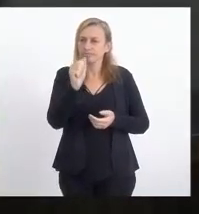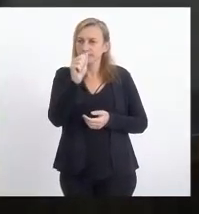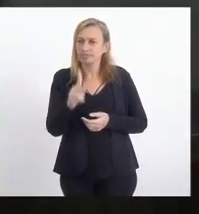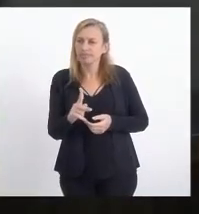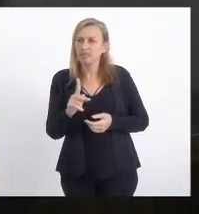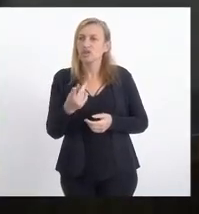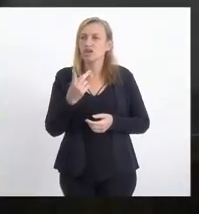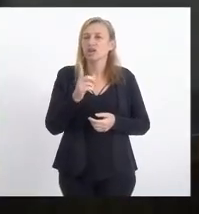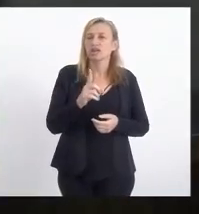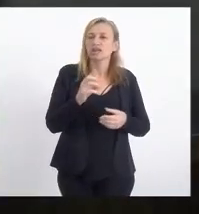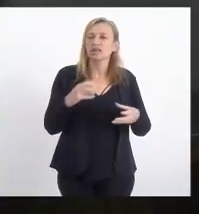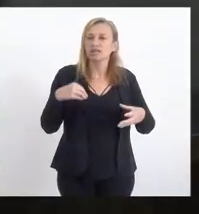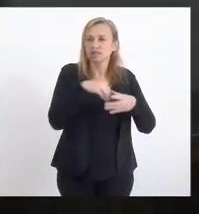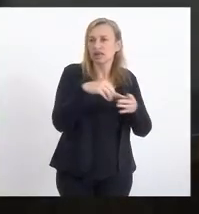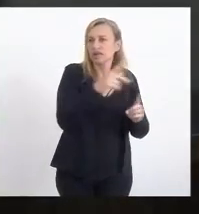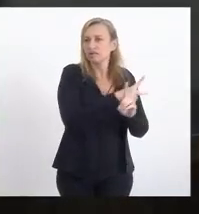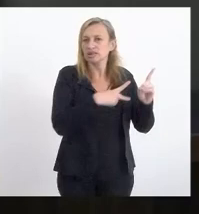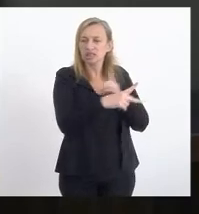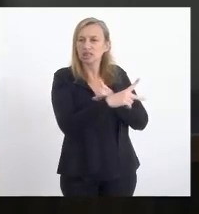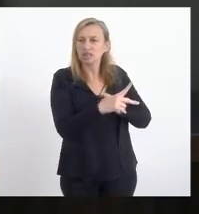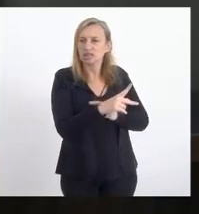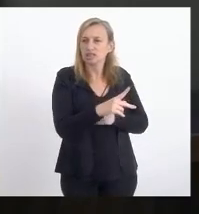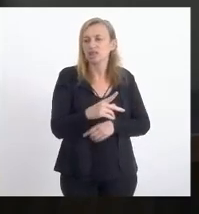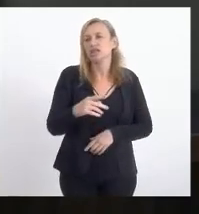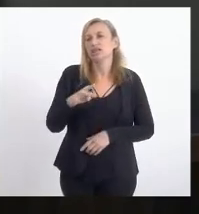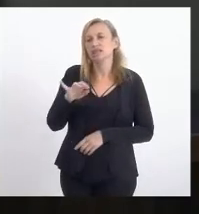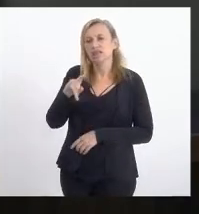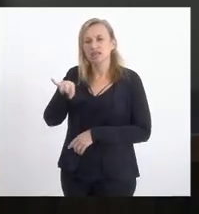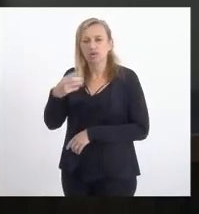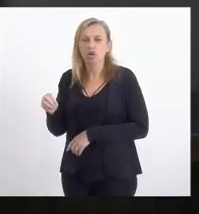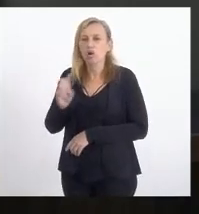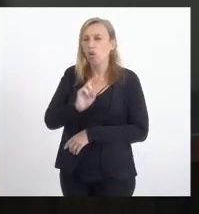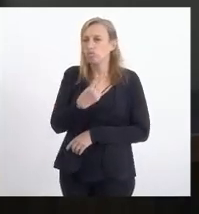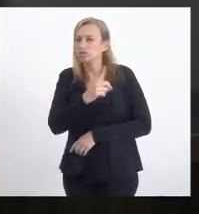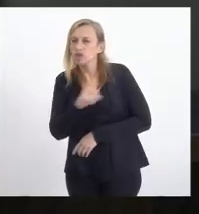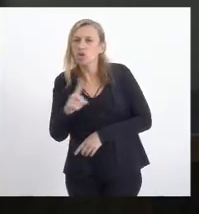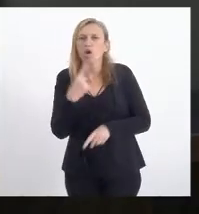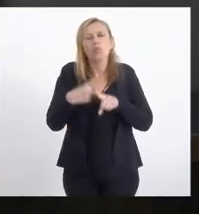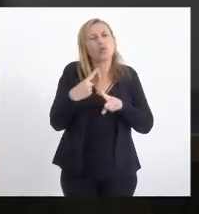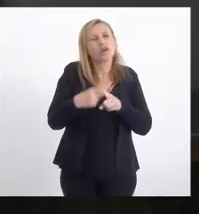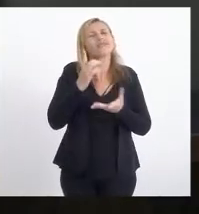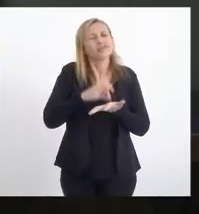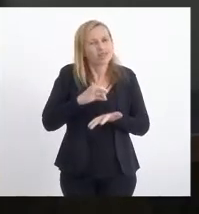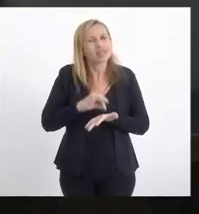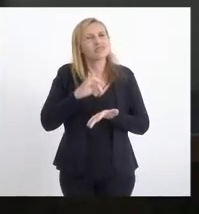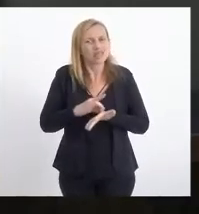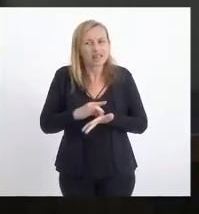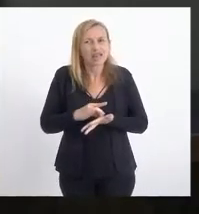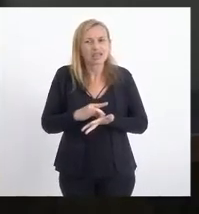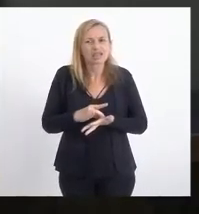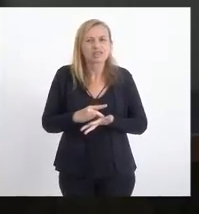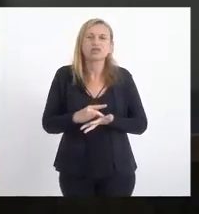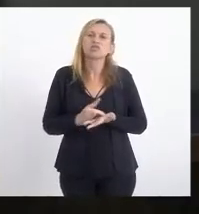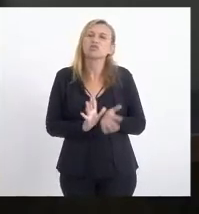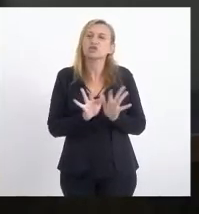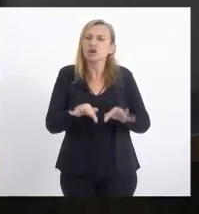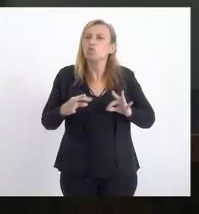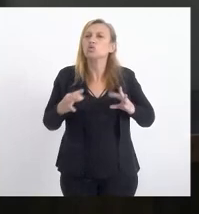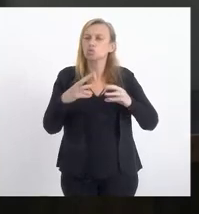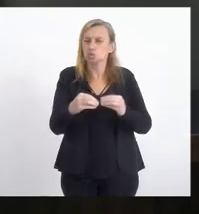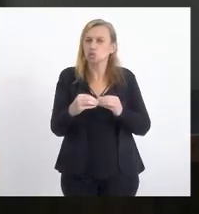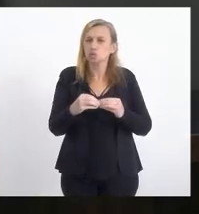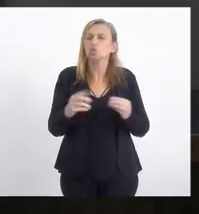questão previdenciária se é verba indenizatória se não é verba indenizatória porque no fundo no fundo no final das contas